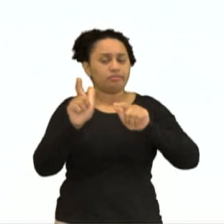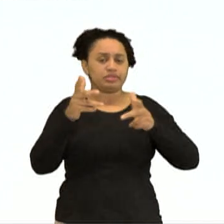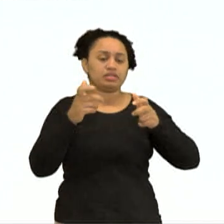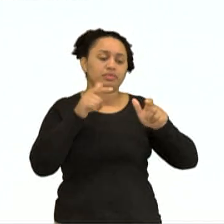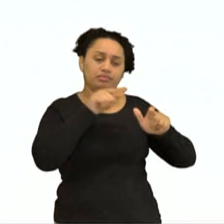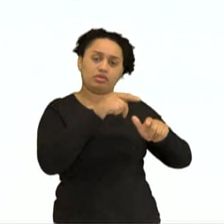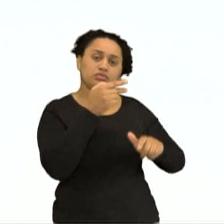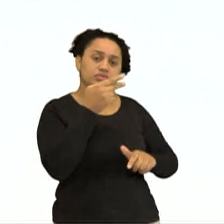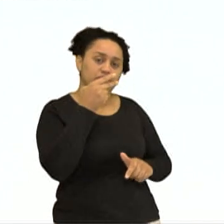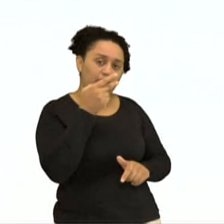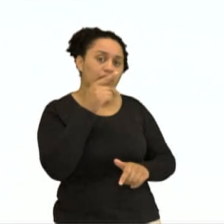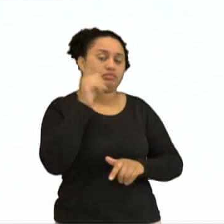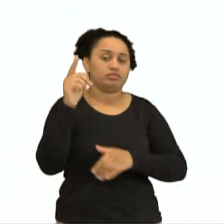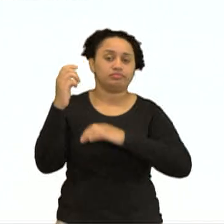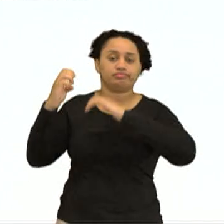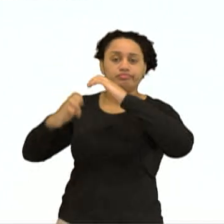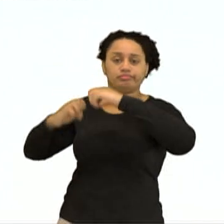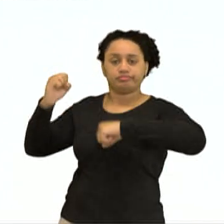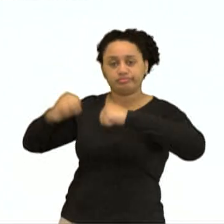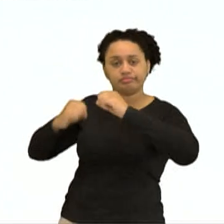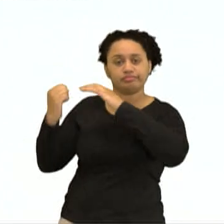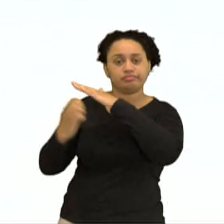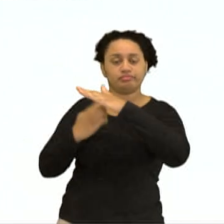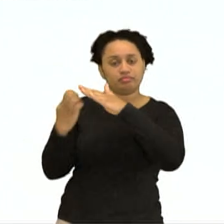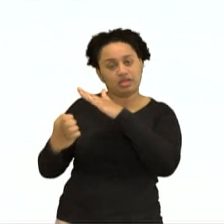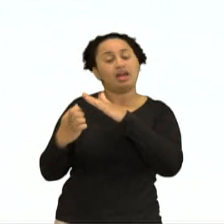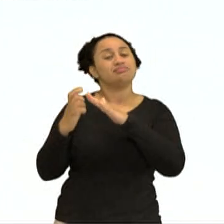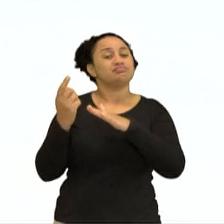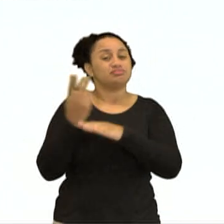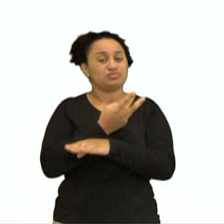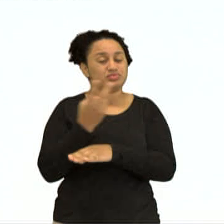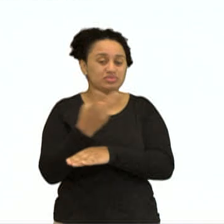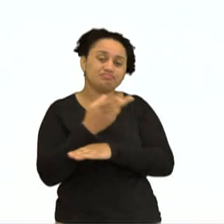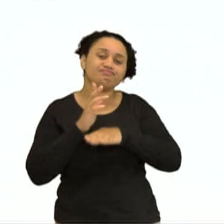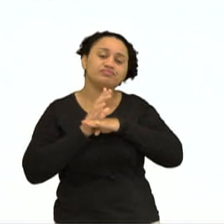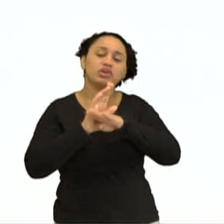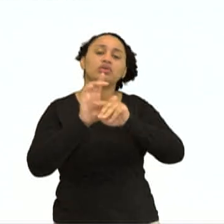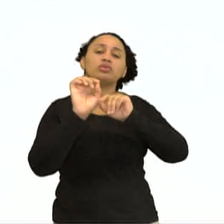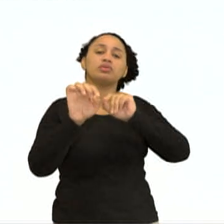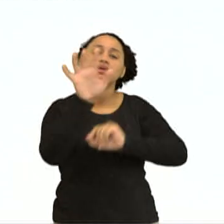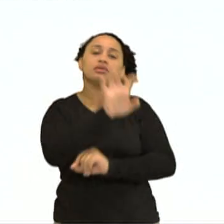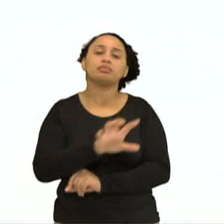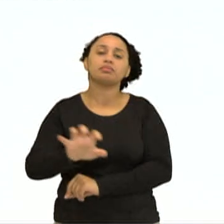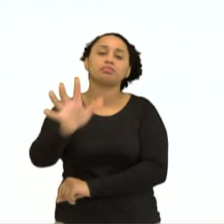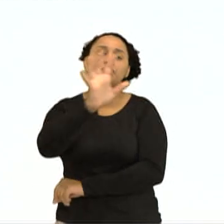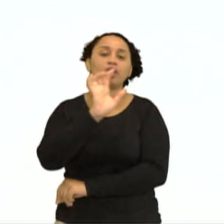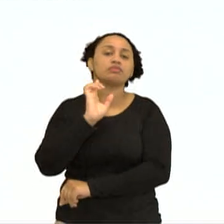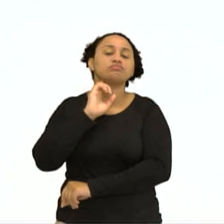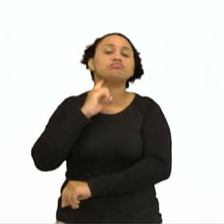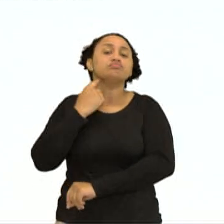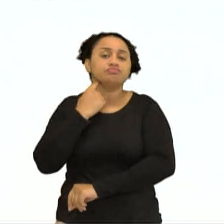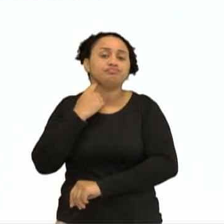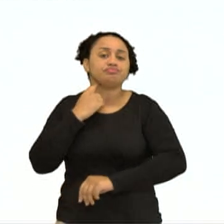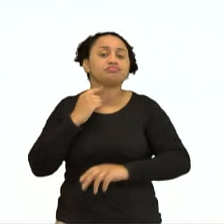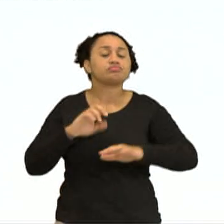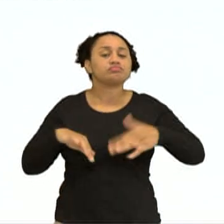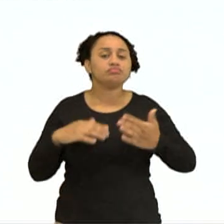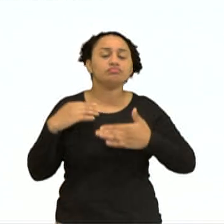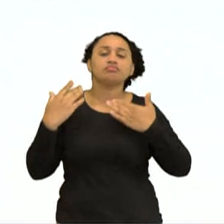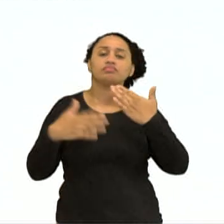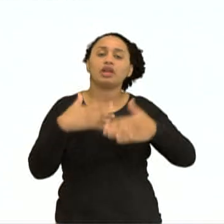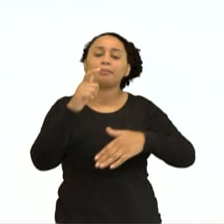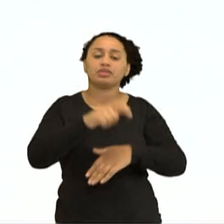quanto as atividades industriais, colaboram significativamente para a poluição do ar. Na medida que a pessoa